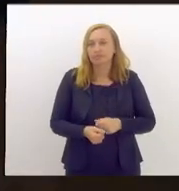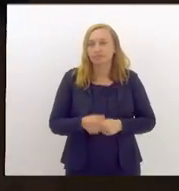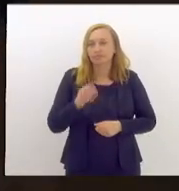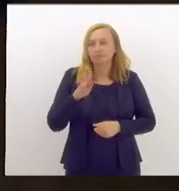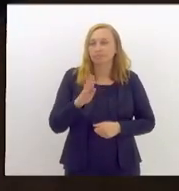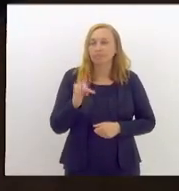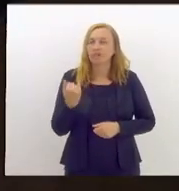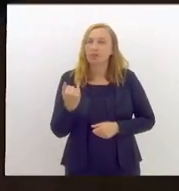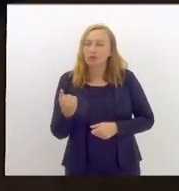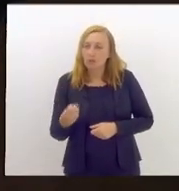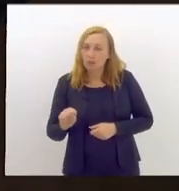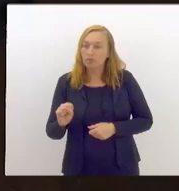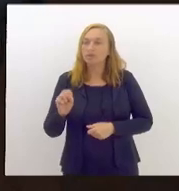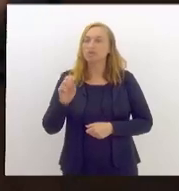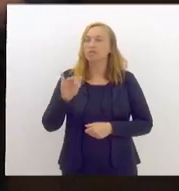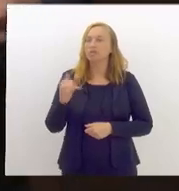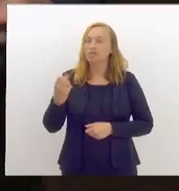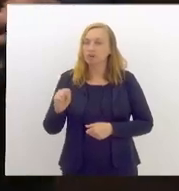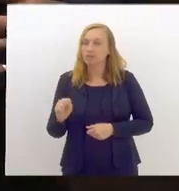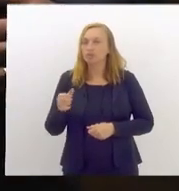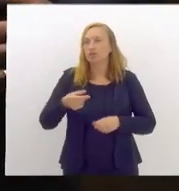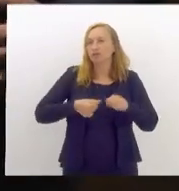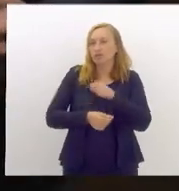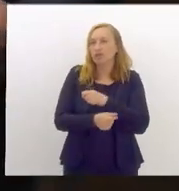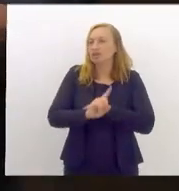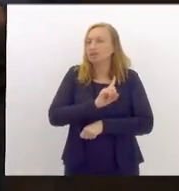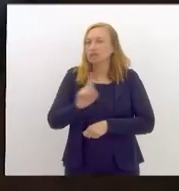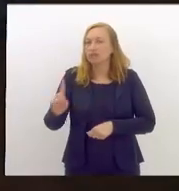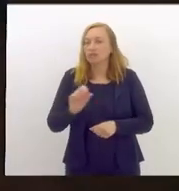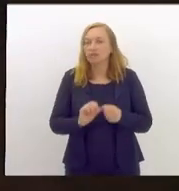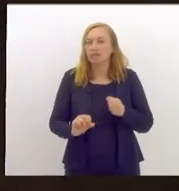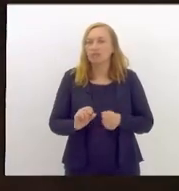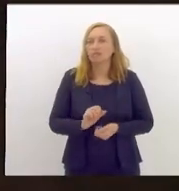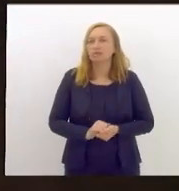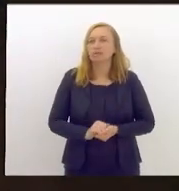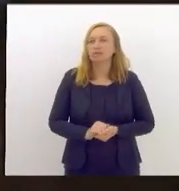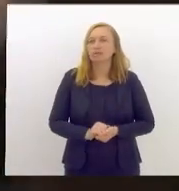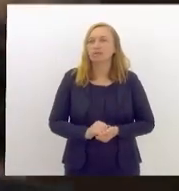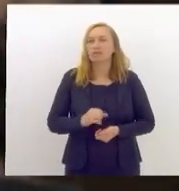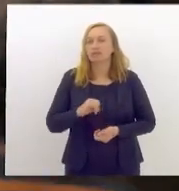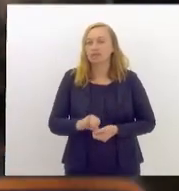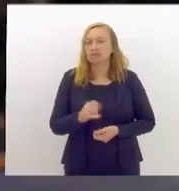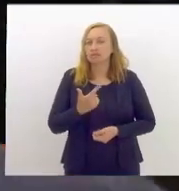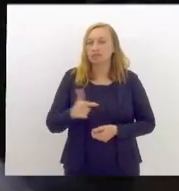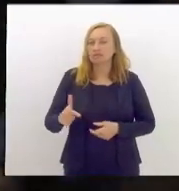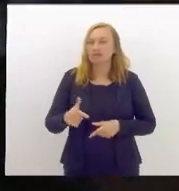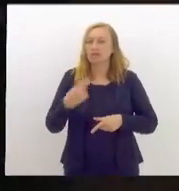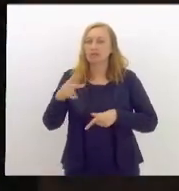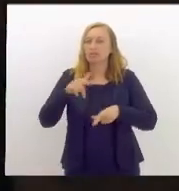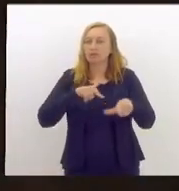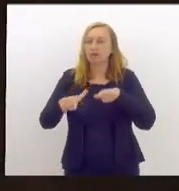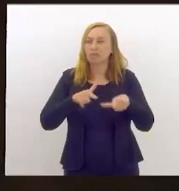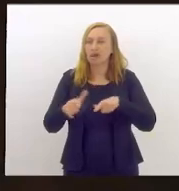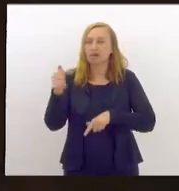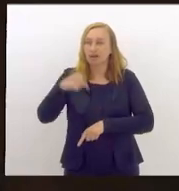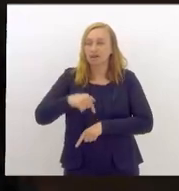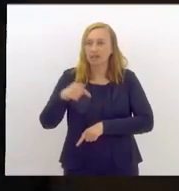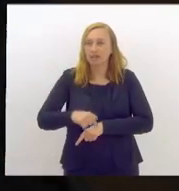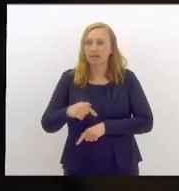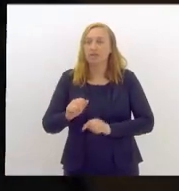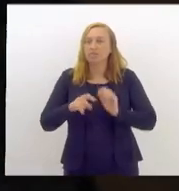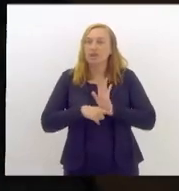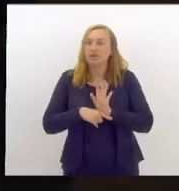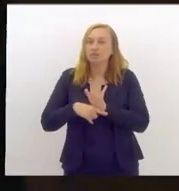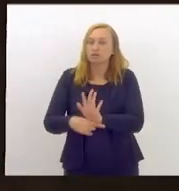bilhões e bilhões de investimento não estariam sendo feito se não fosse o trabalho que você fez aqui para